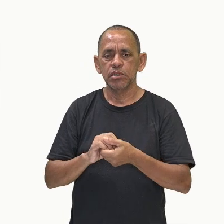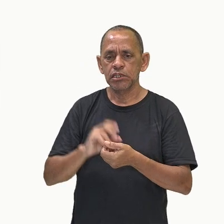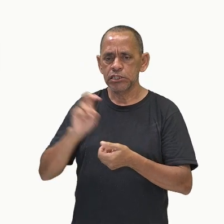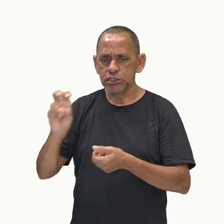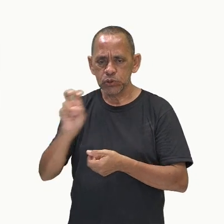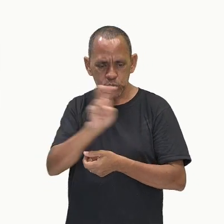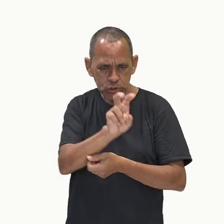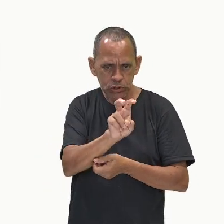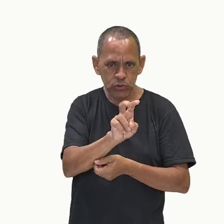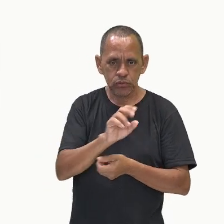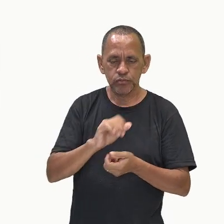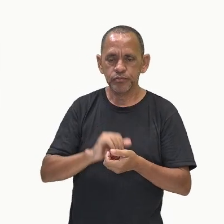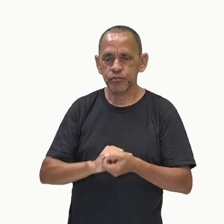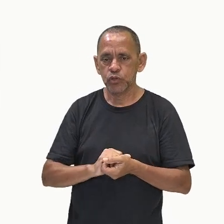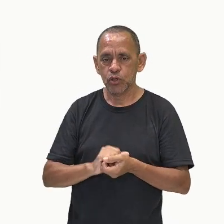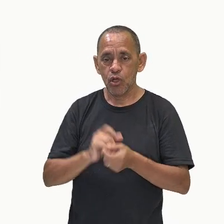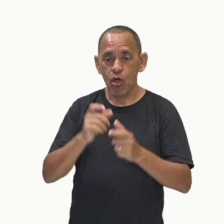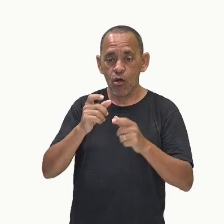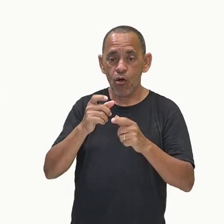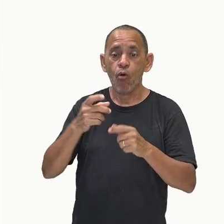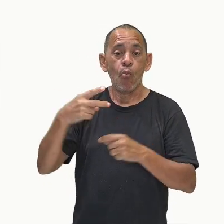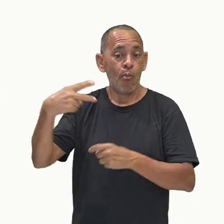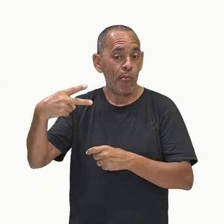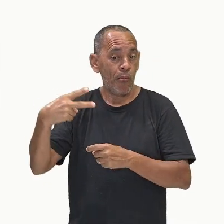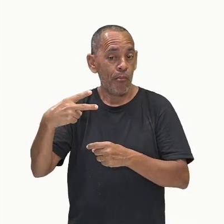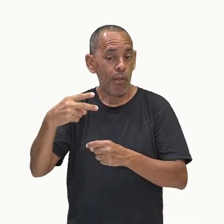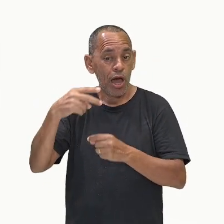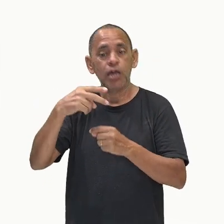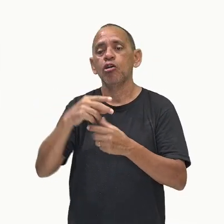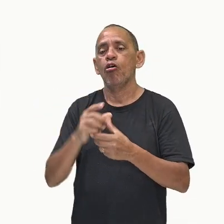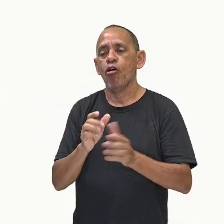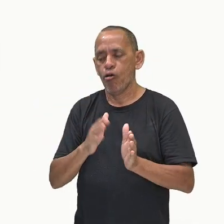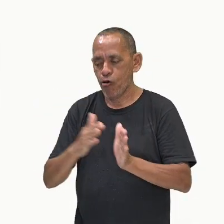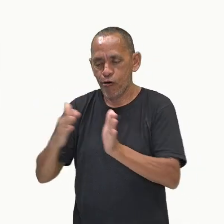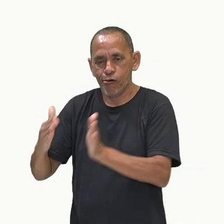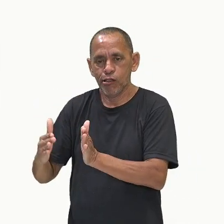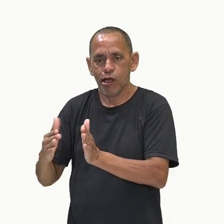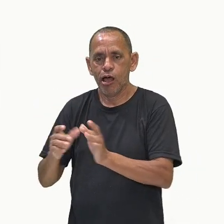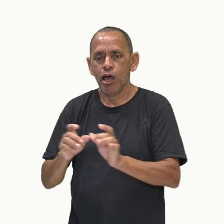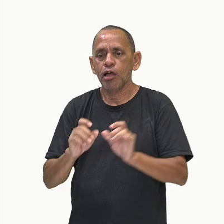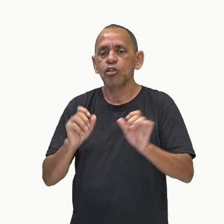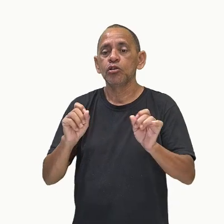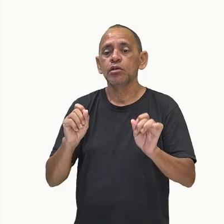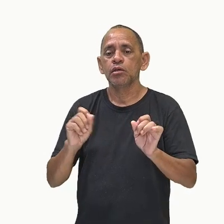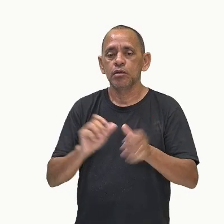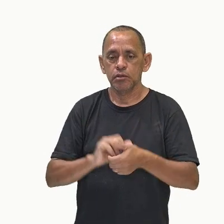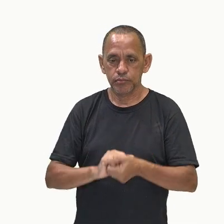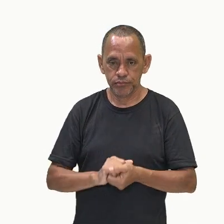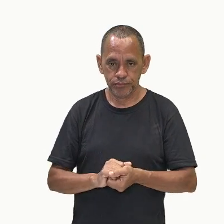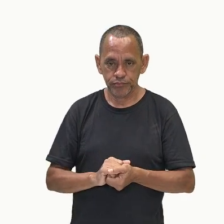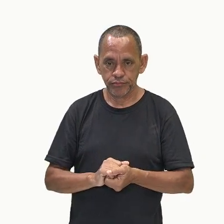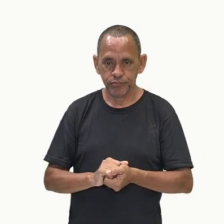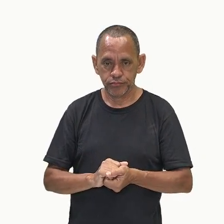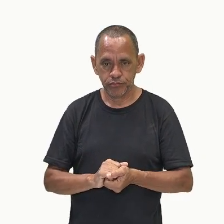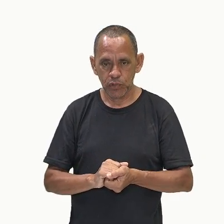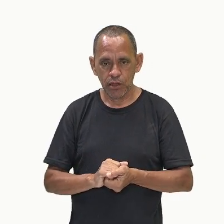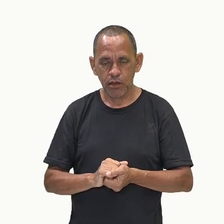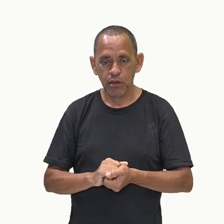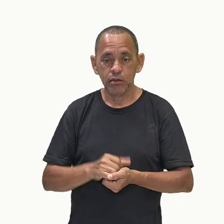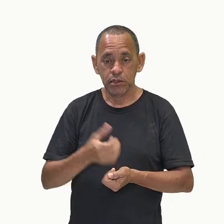5. O maior lado é 6, então eu teria 36, que é ao quadrado, né? 36 ao quadrado, que é 6 ao